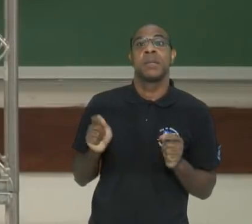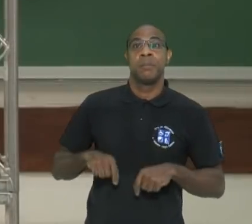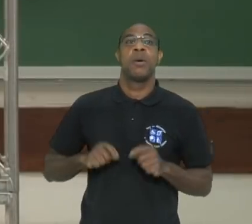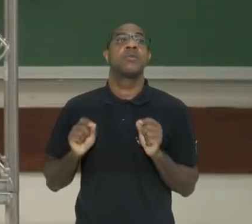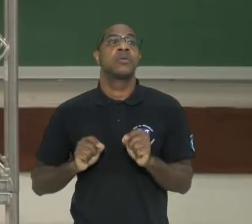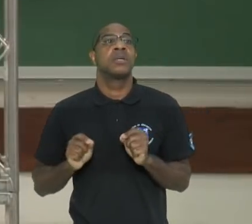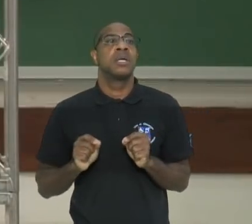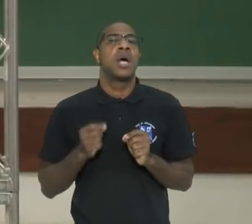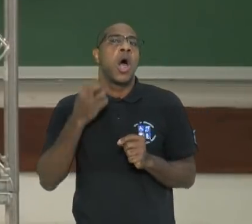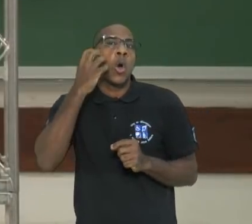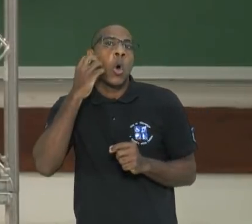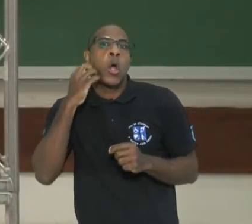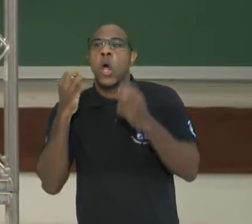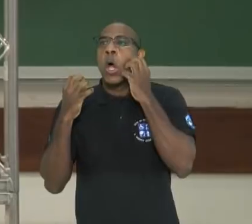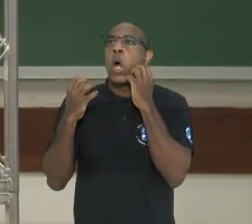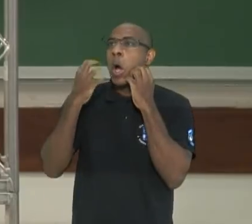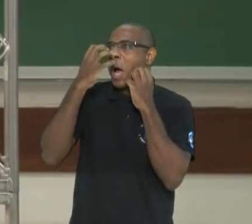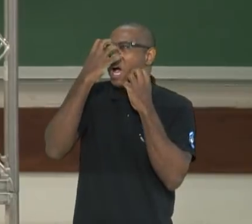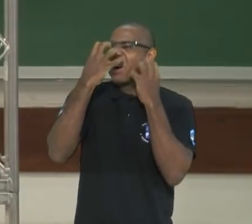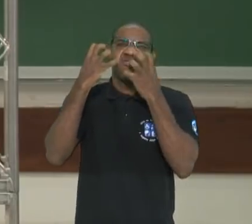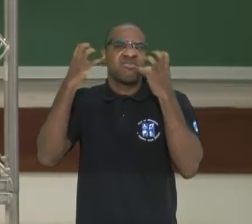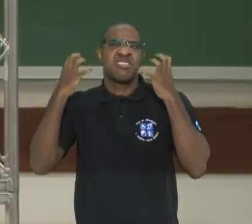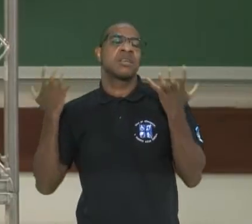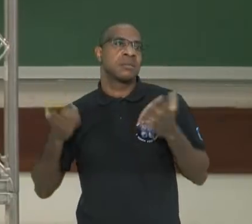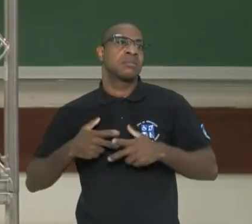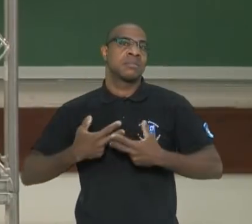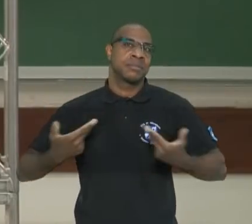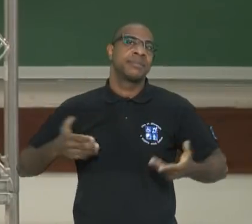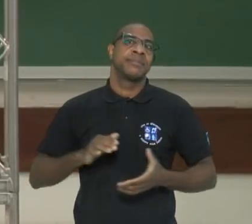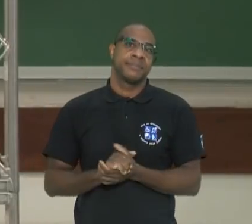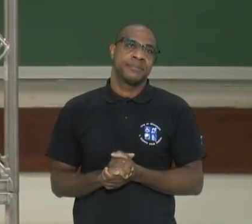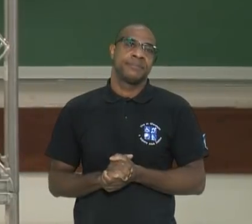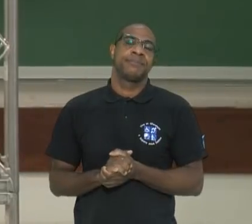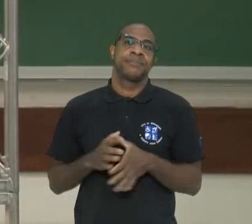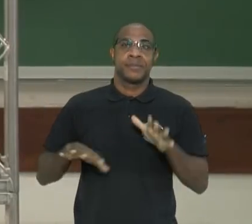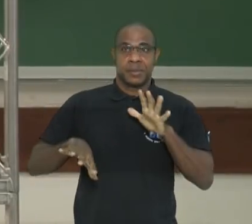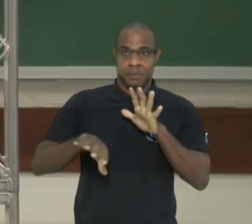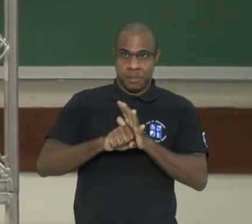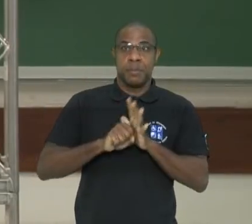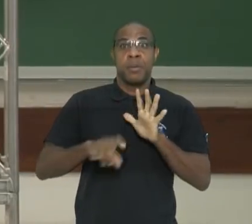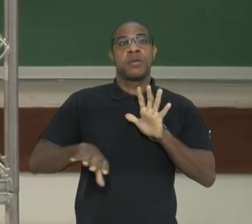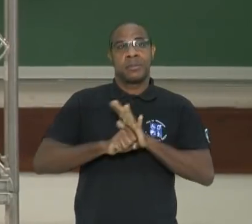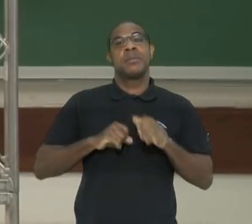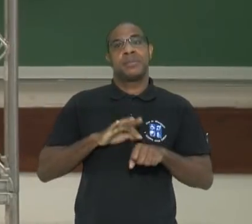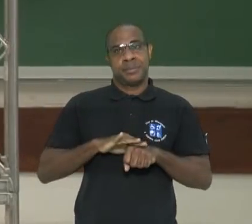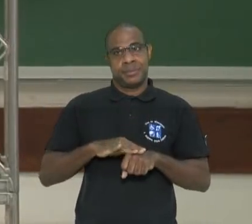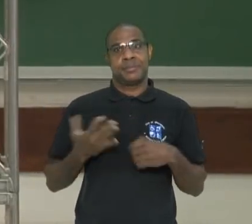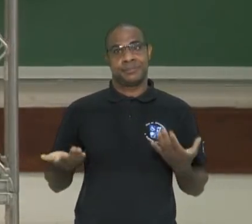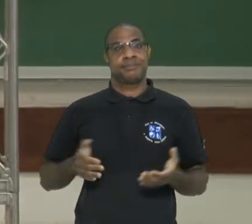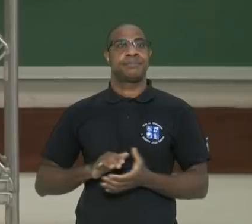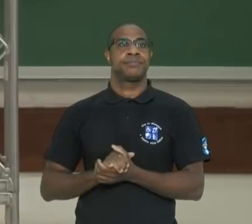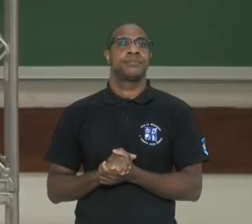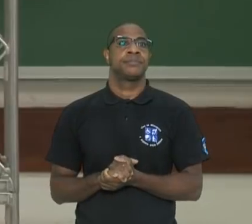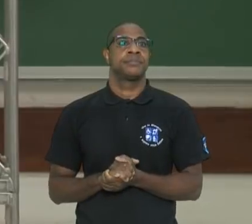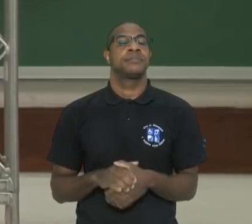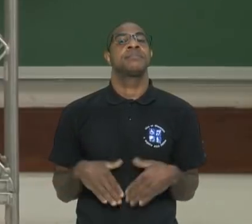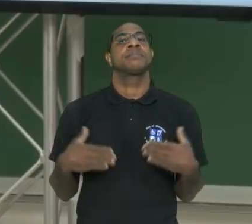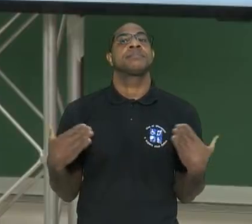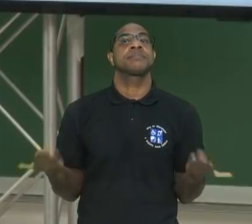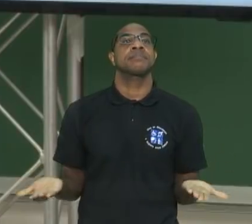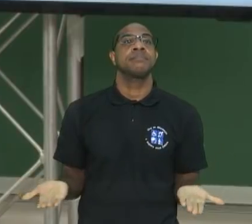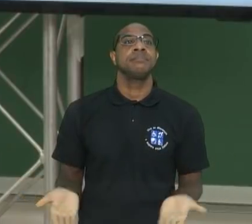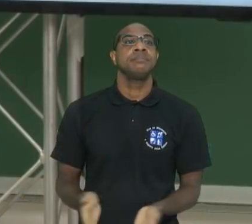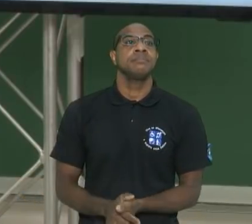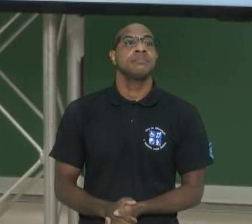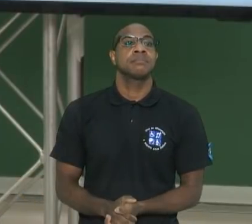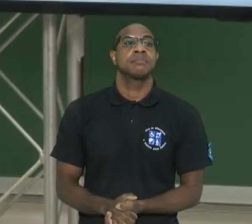depois coçando o olho, mexendo no nariz, encostando a boca e acaba se contaminando acidentalmente. Bom,